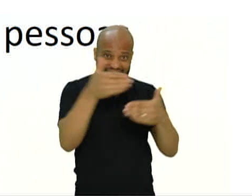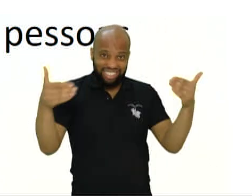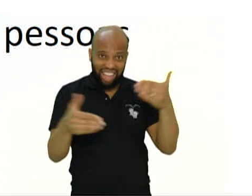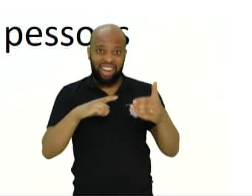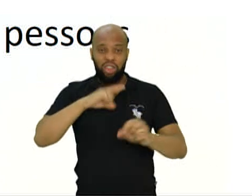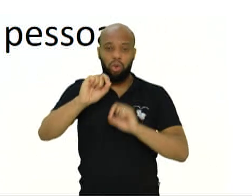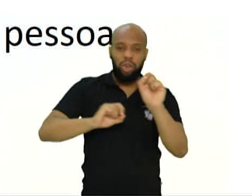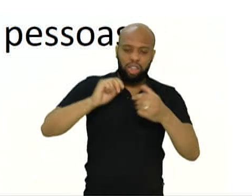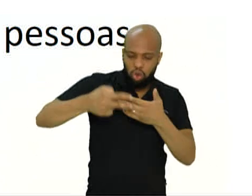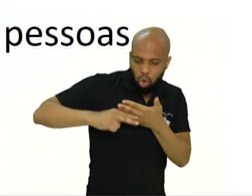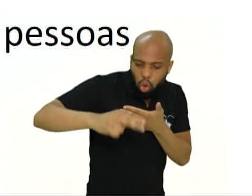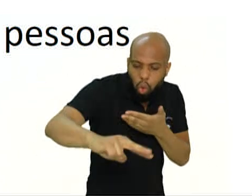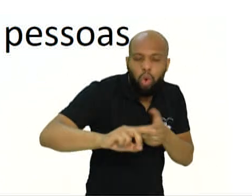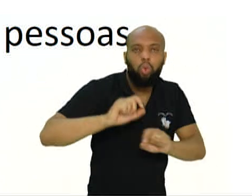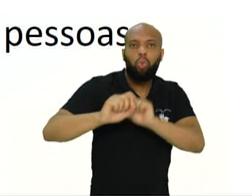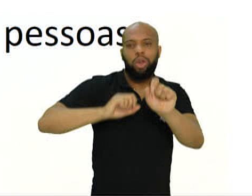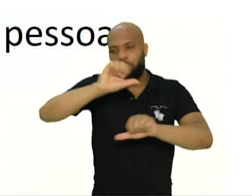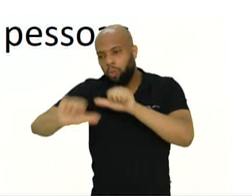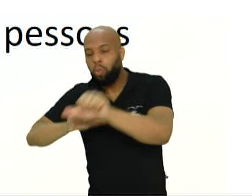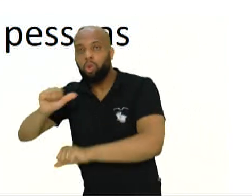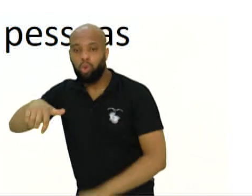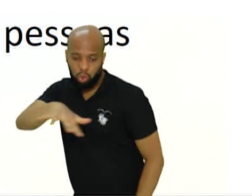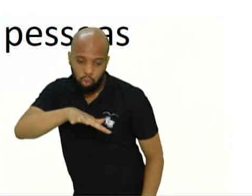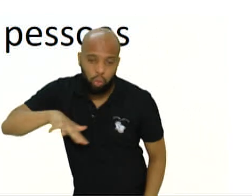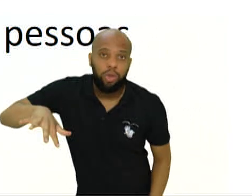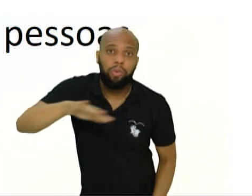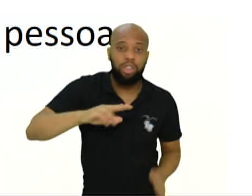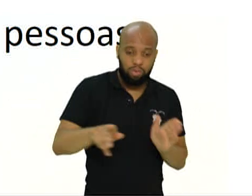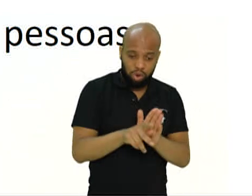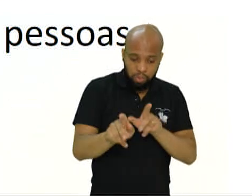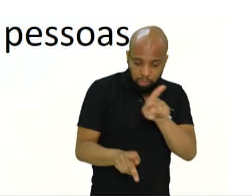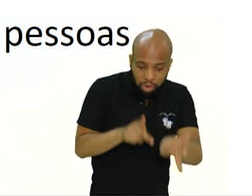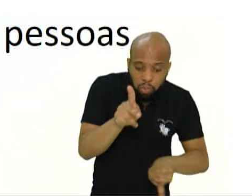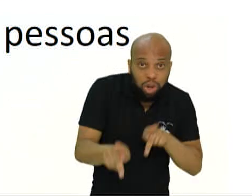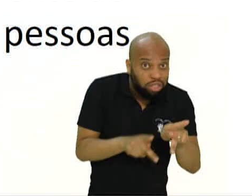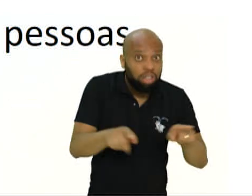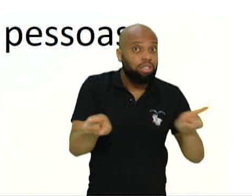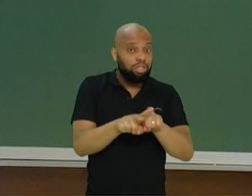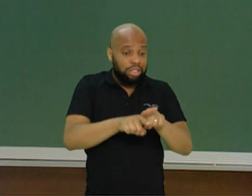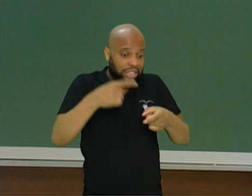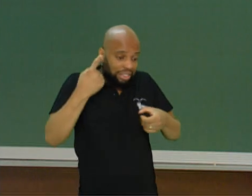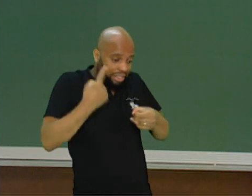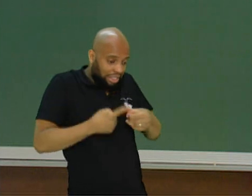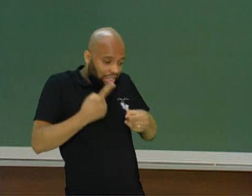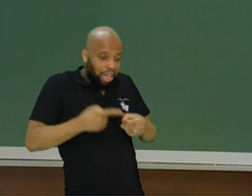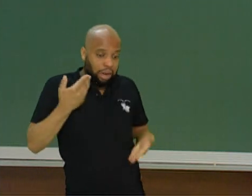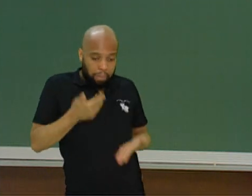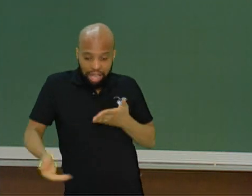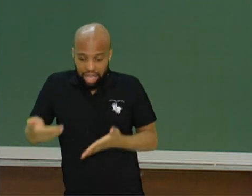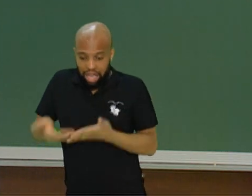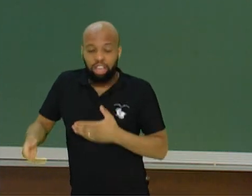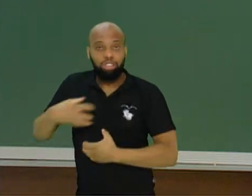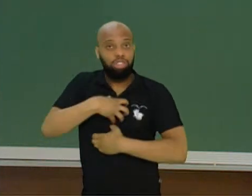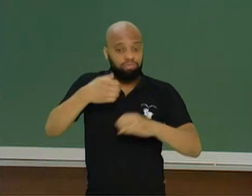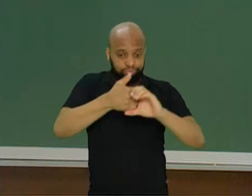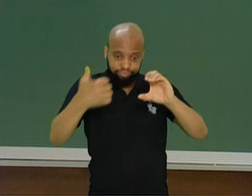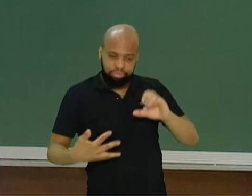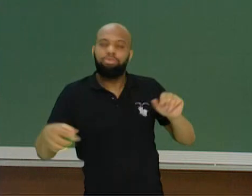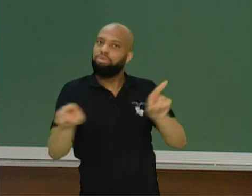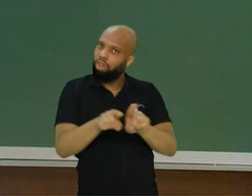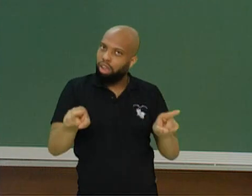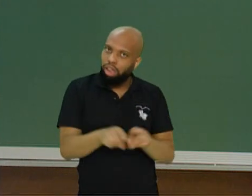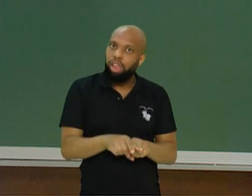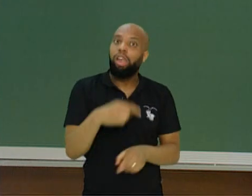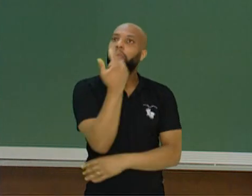consequências dessa poluição, a modificação do espaço público, a cidade ela acaba perdendo a sua característica,